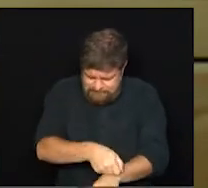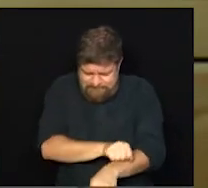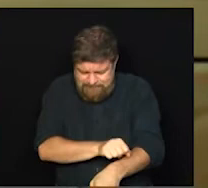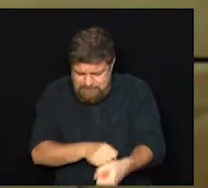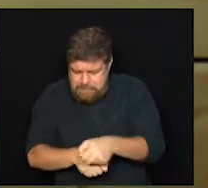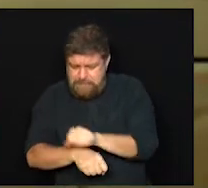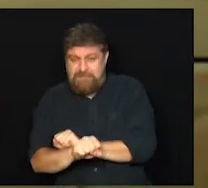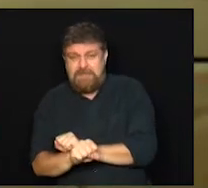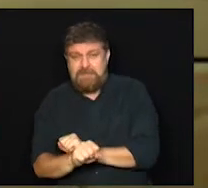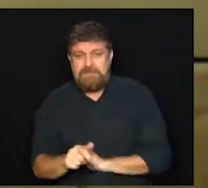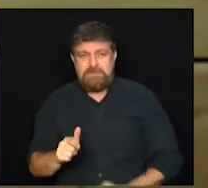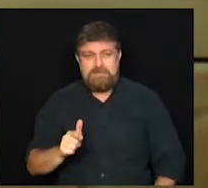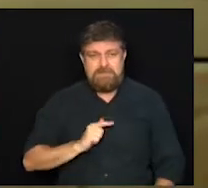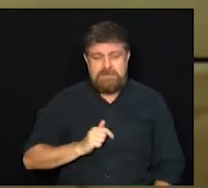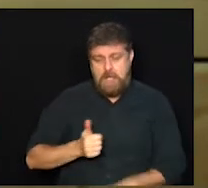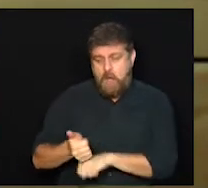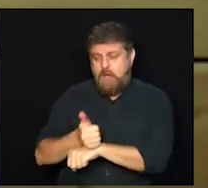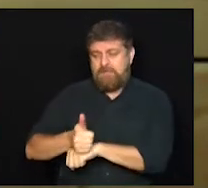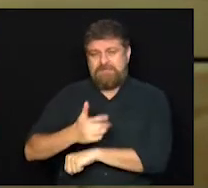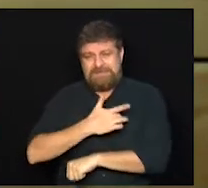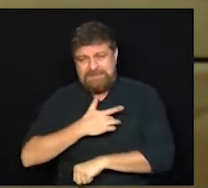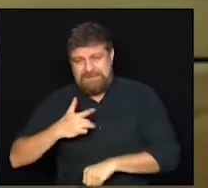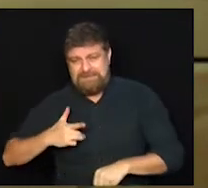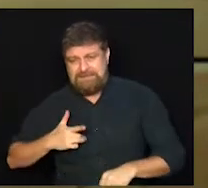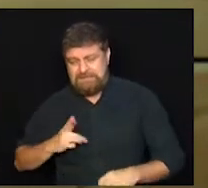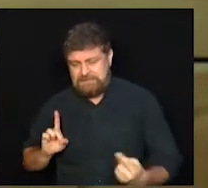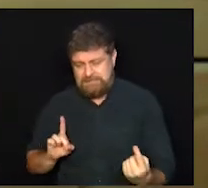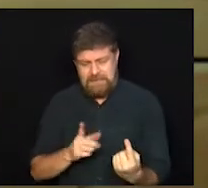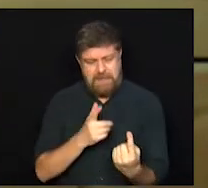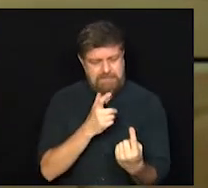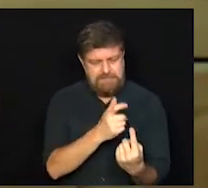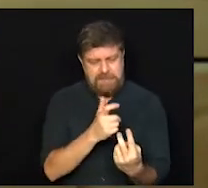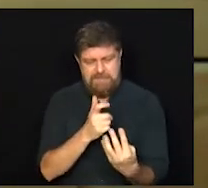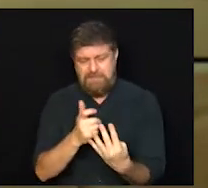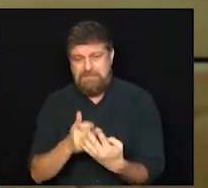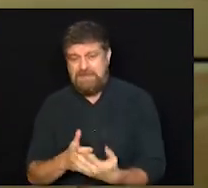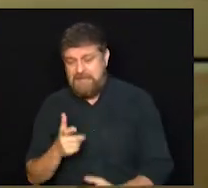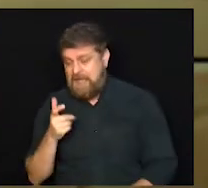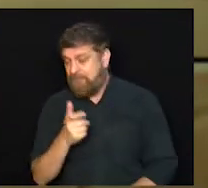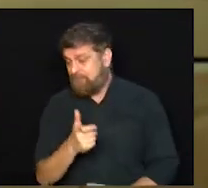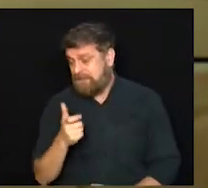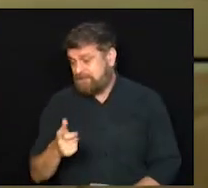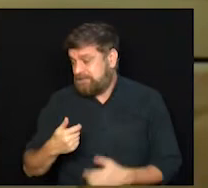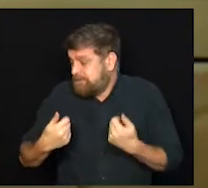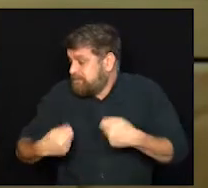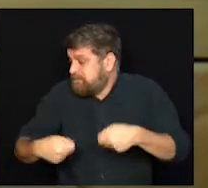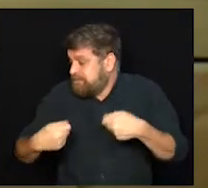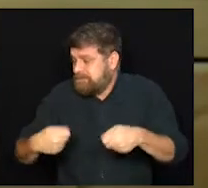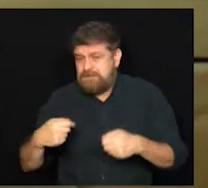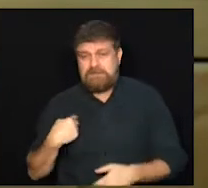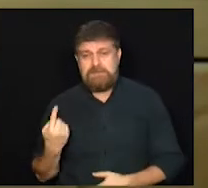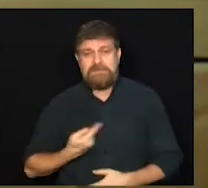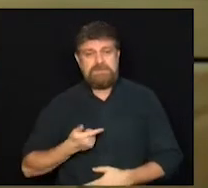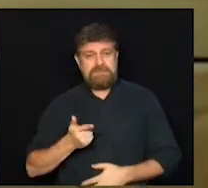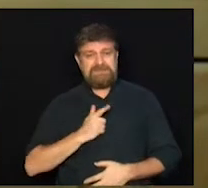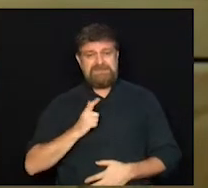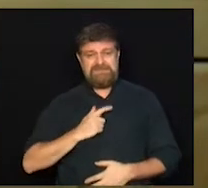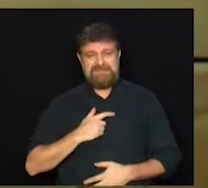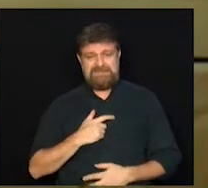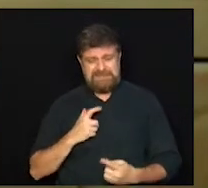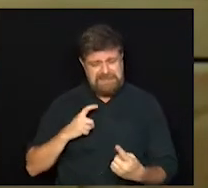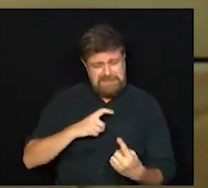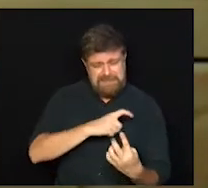gigantesco dos profissionais da saúde, mas é preciso ter disponibilidade de vacina. Né? Se a gente tivesse vacina em